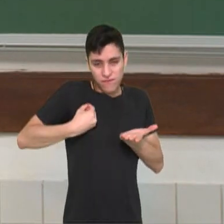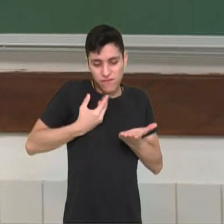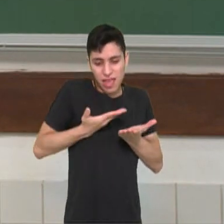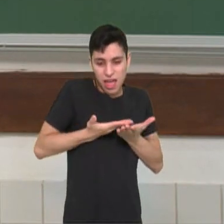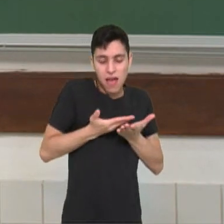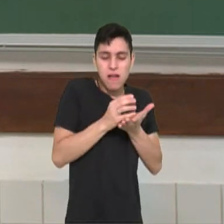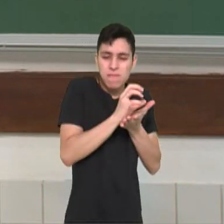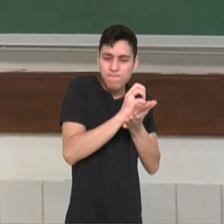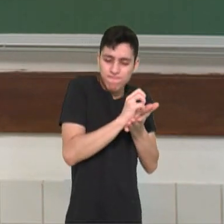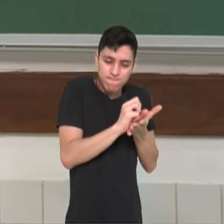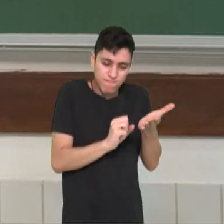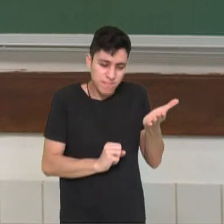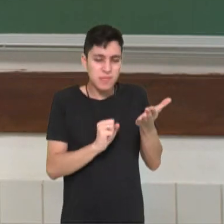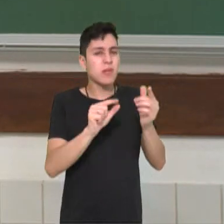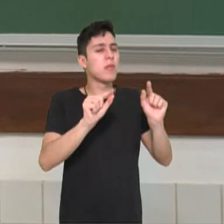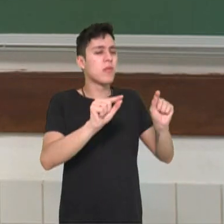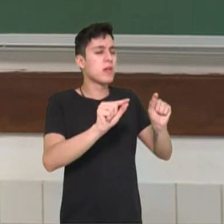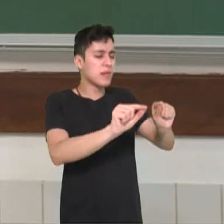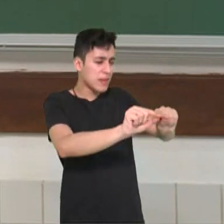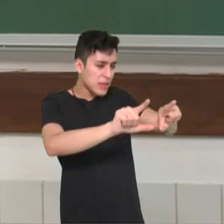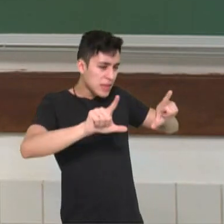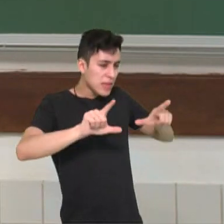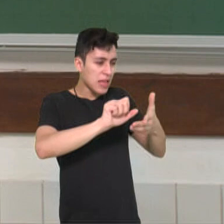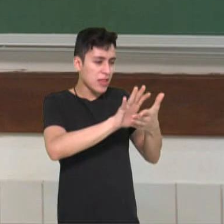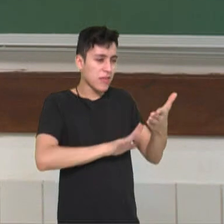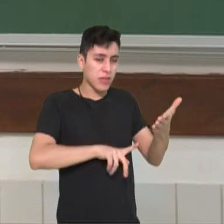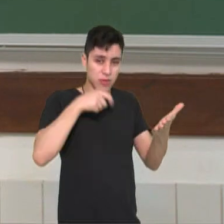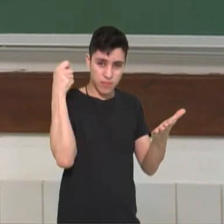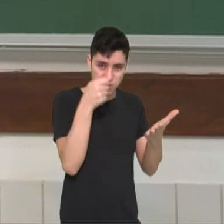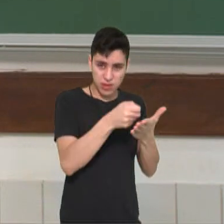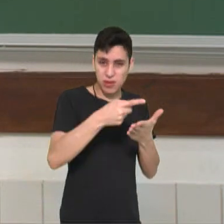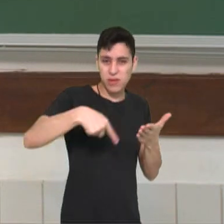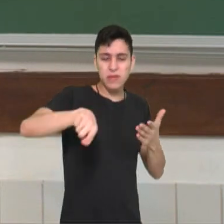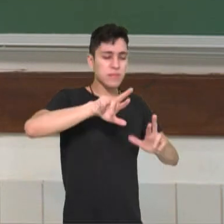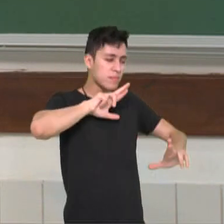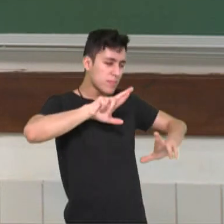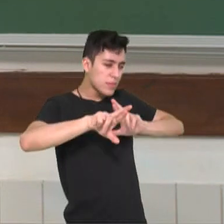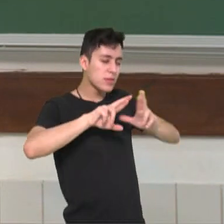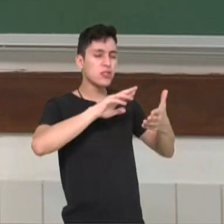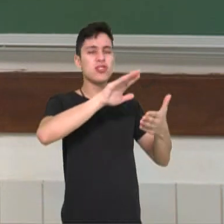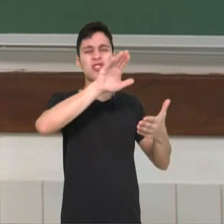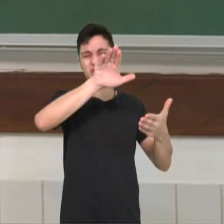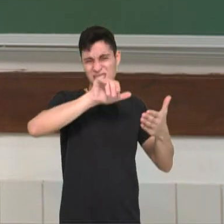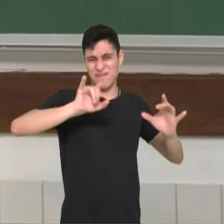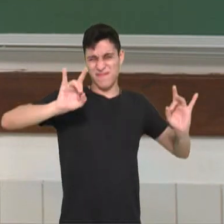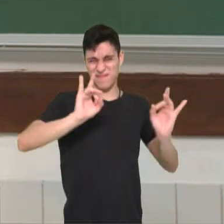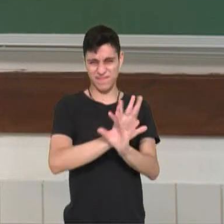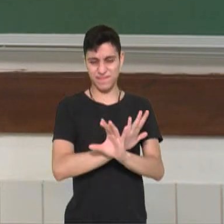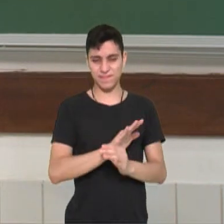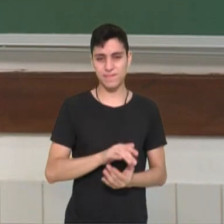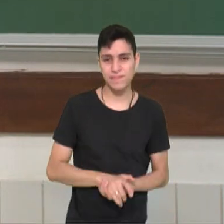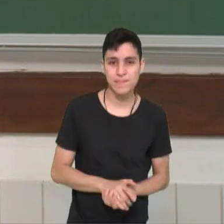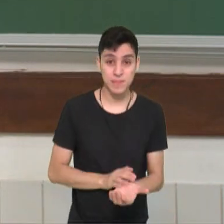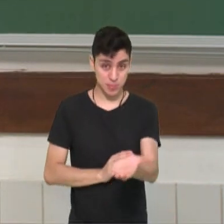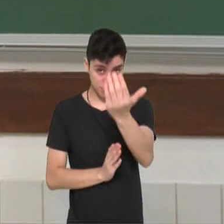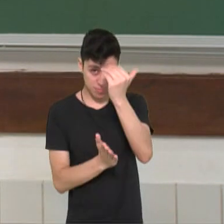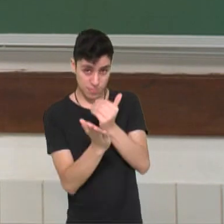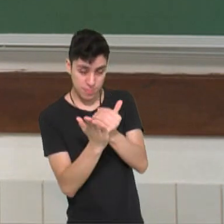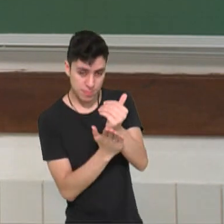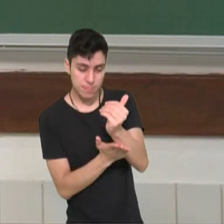vocês, fazerem lá a atividade obrigatória, realizar isso, daí a chamada de vocês está feita. Vamos começar a nossa